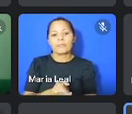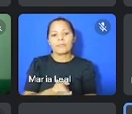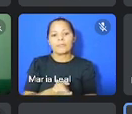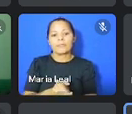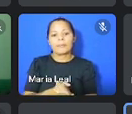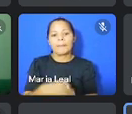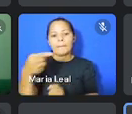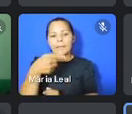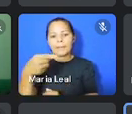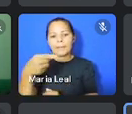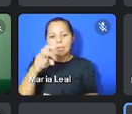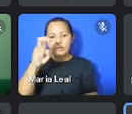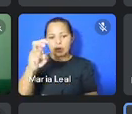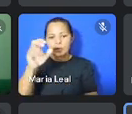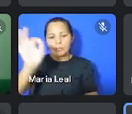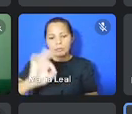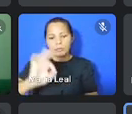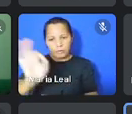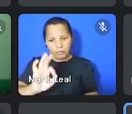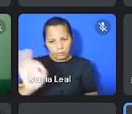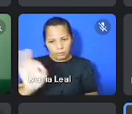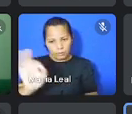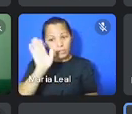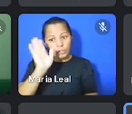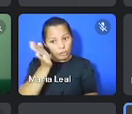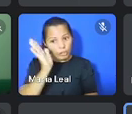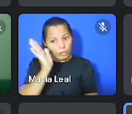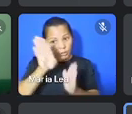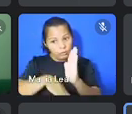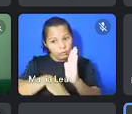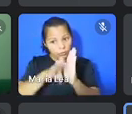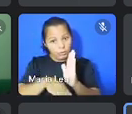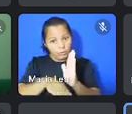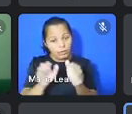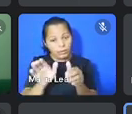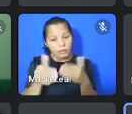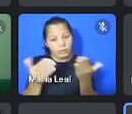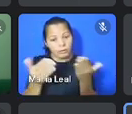5% do valor já descontado, que é quanto?